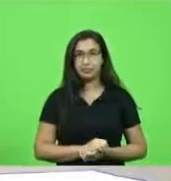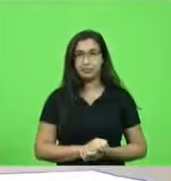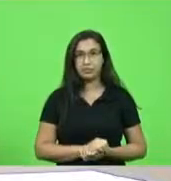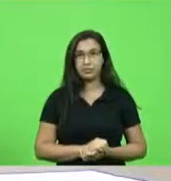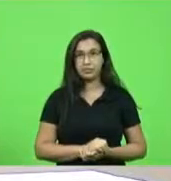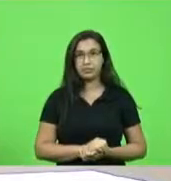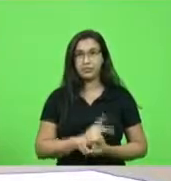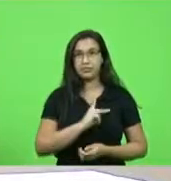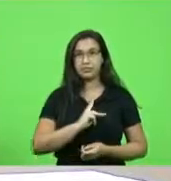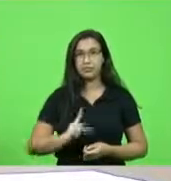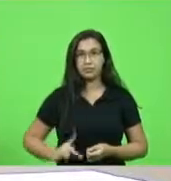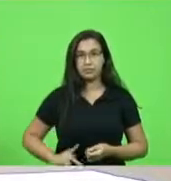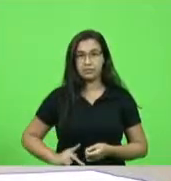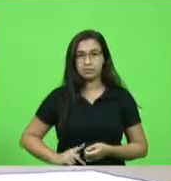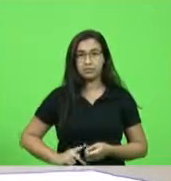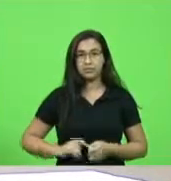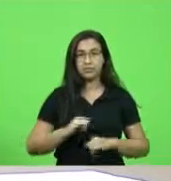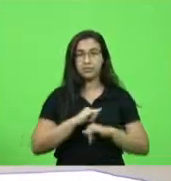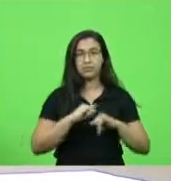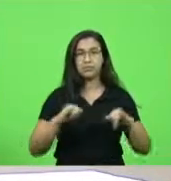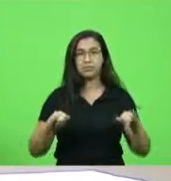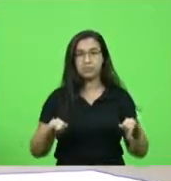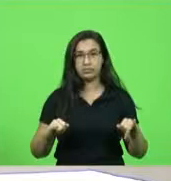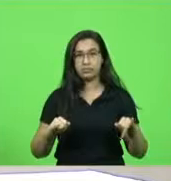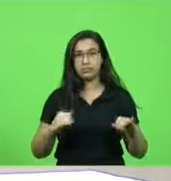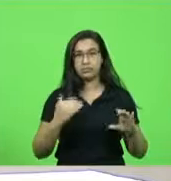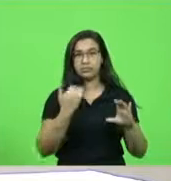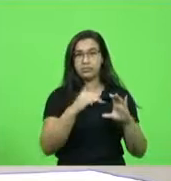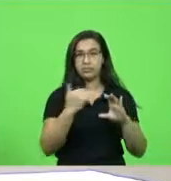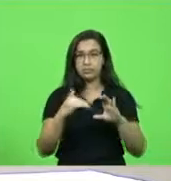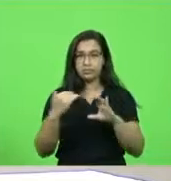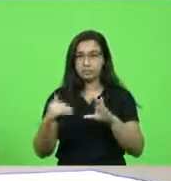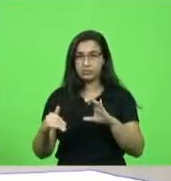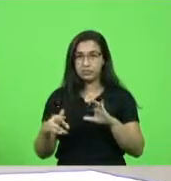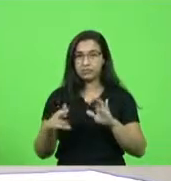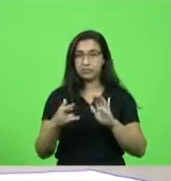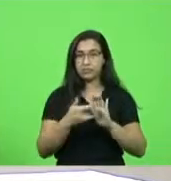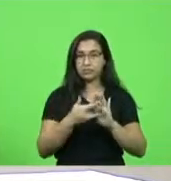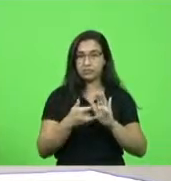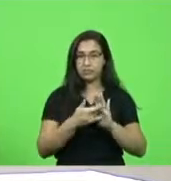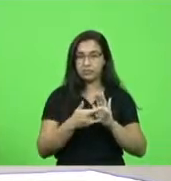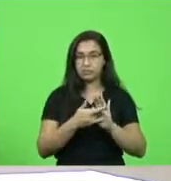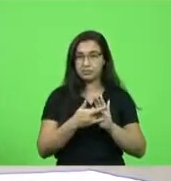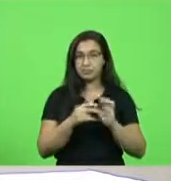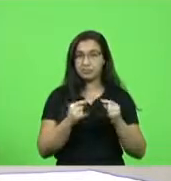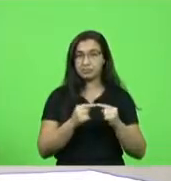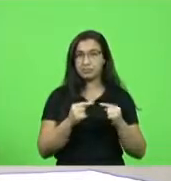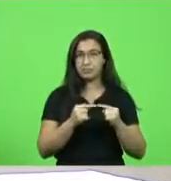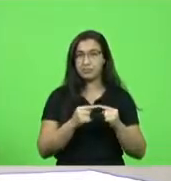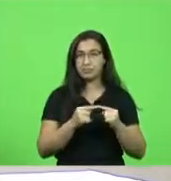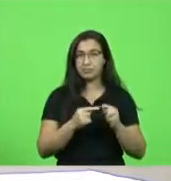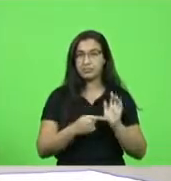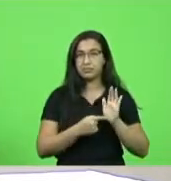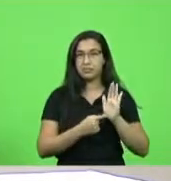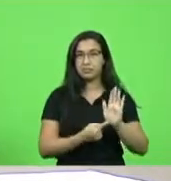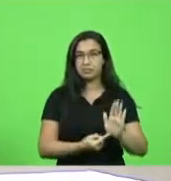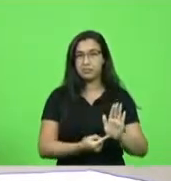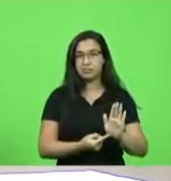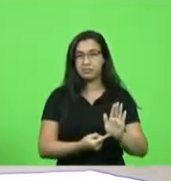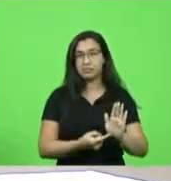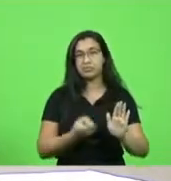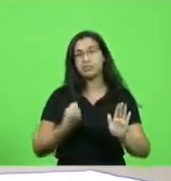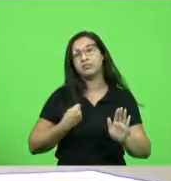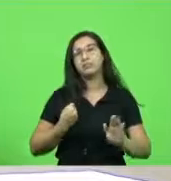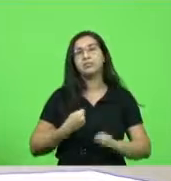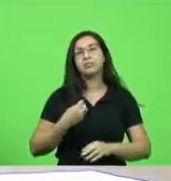Essa presidência comunica que encaminhará os destinatários conforme determina o regimento interno. As seguintes indicações. Indicações de